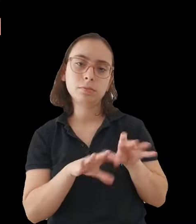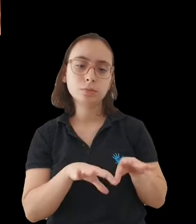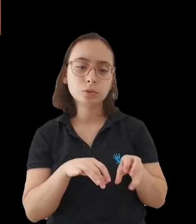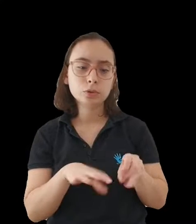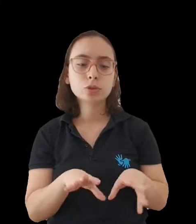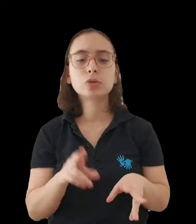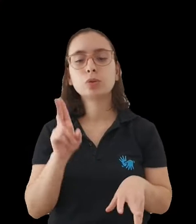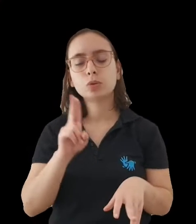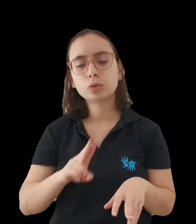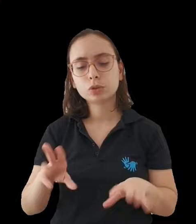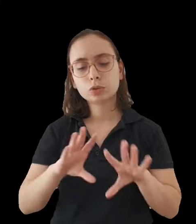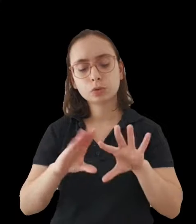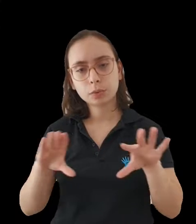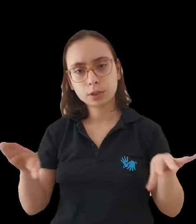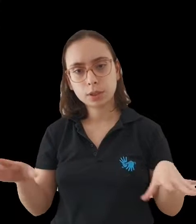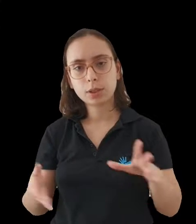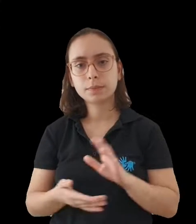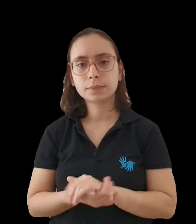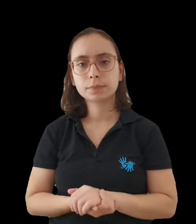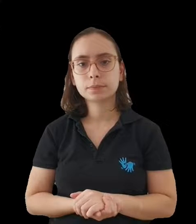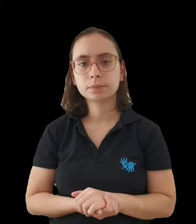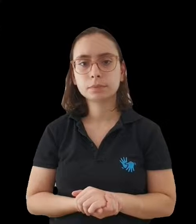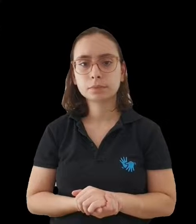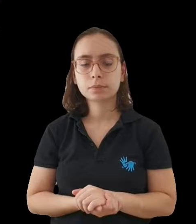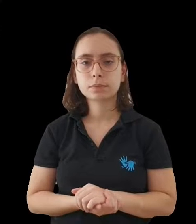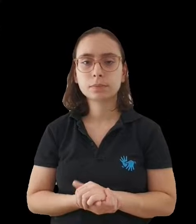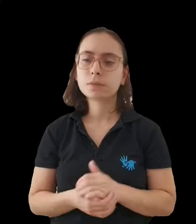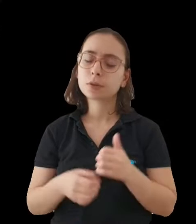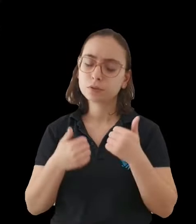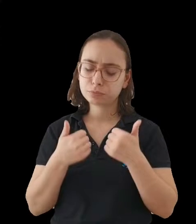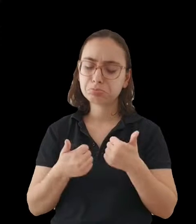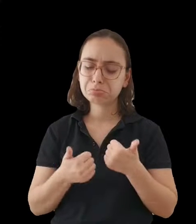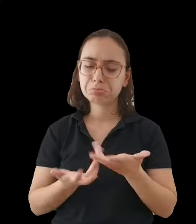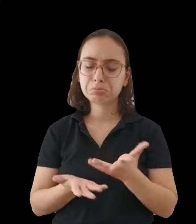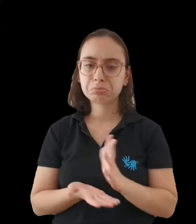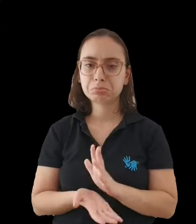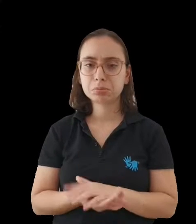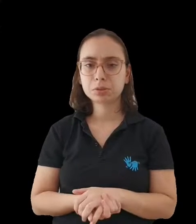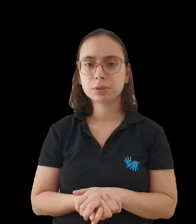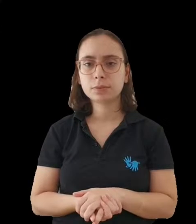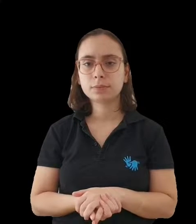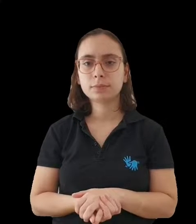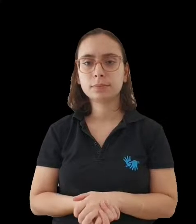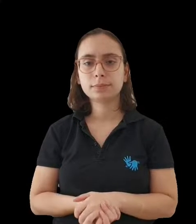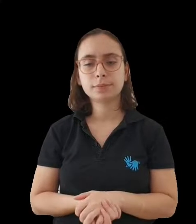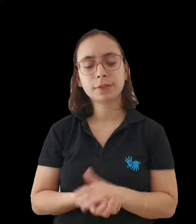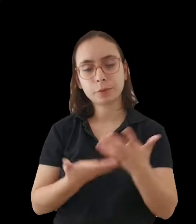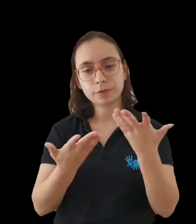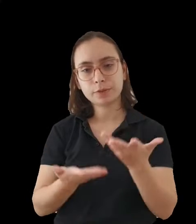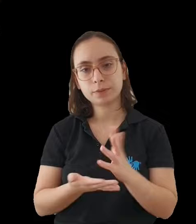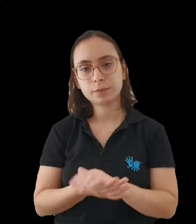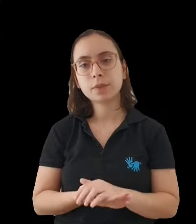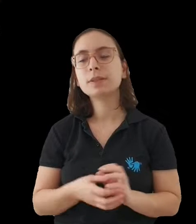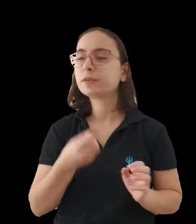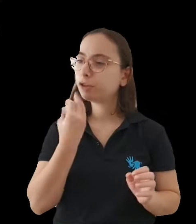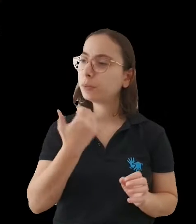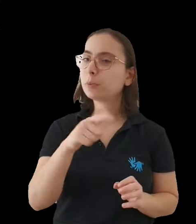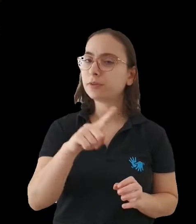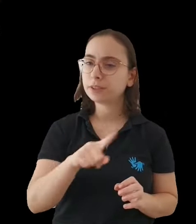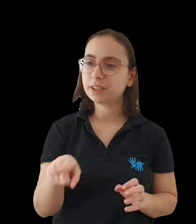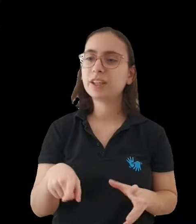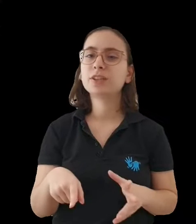esses materiais da forma que vocês acharem que é bom para vocês. Porque se for bom para vocês,